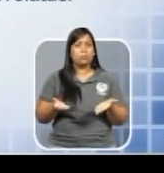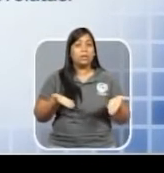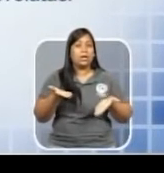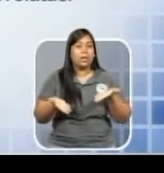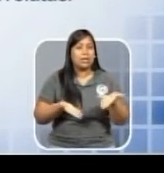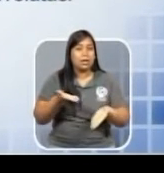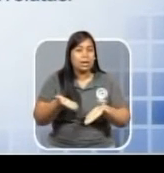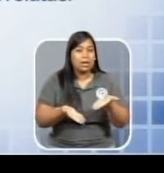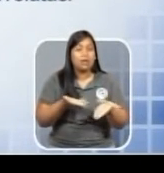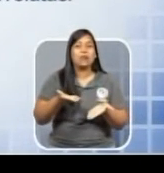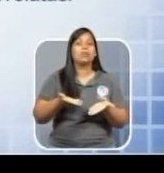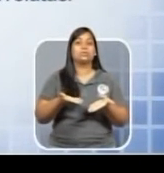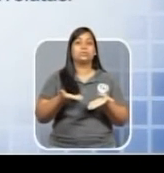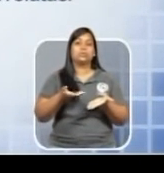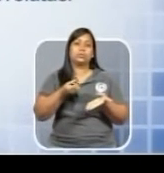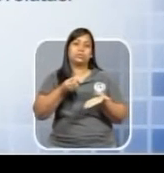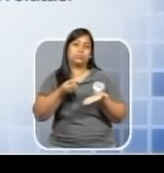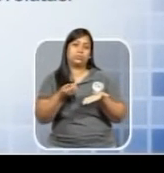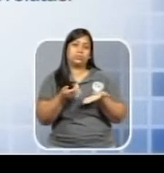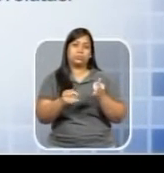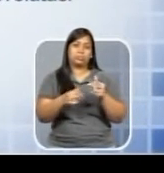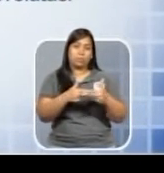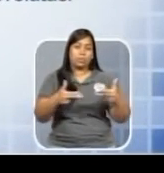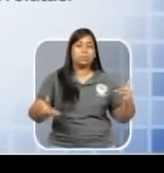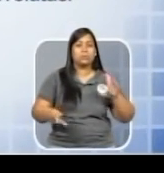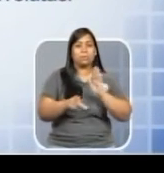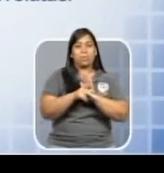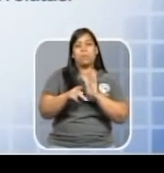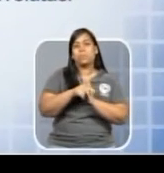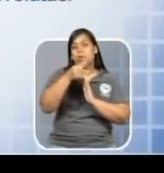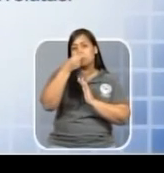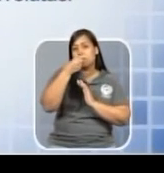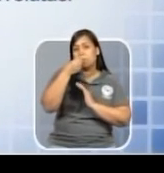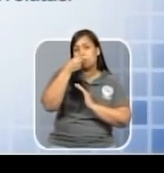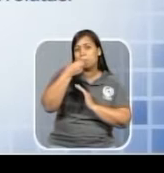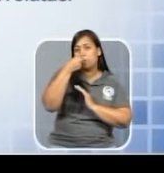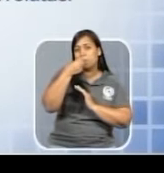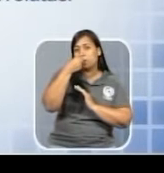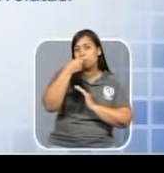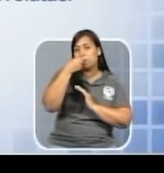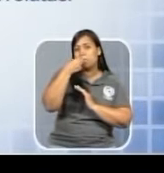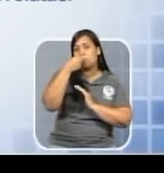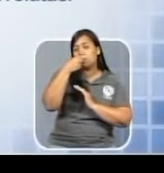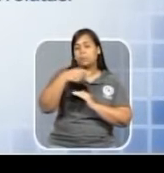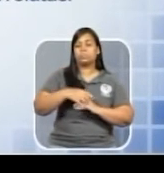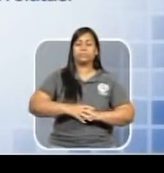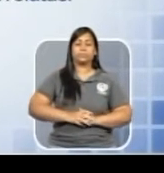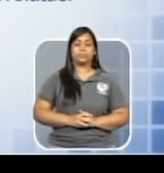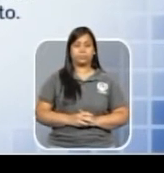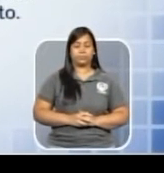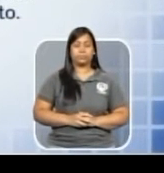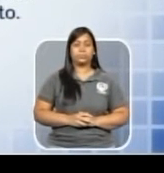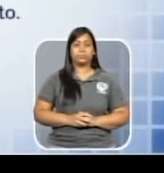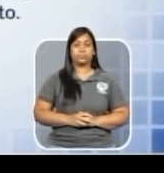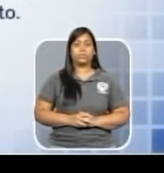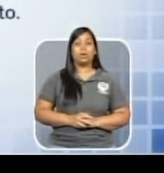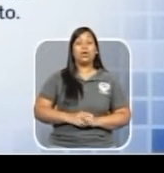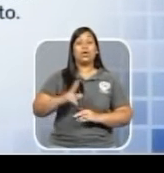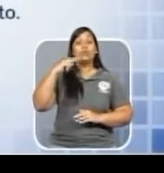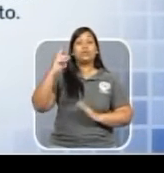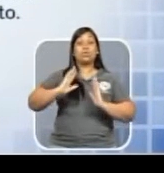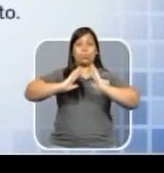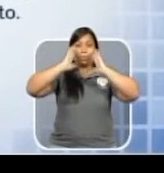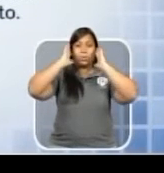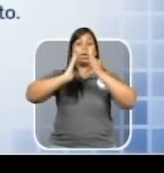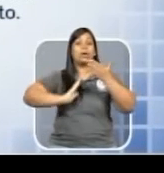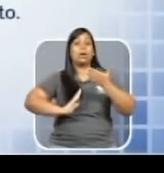tratamento das malformações congênitas e fissuras lábio-palatinas. De Paulo